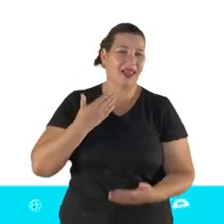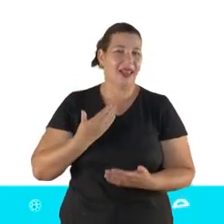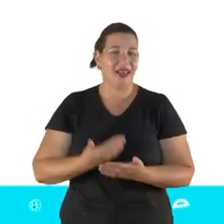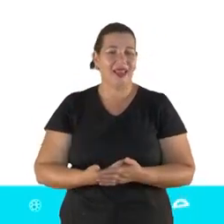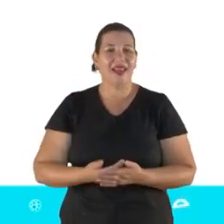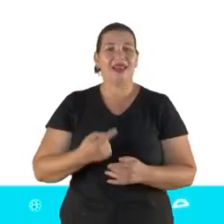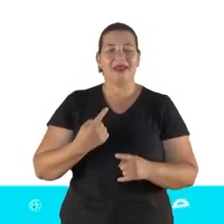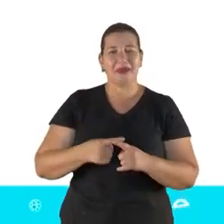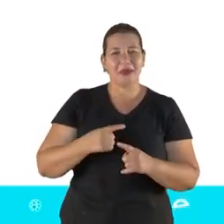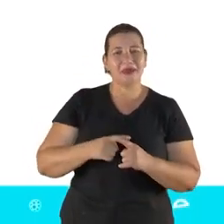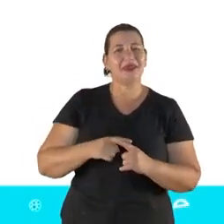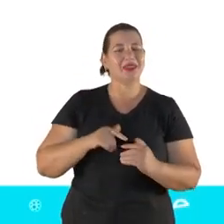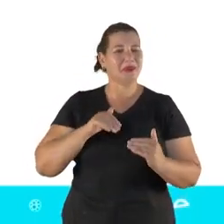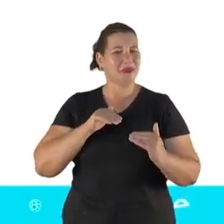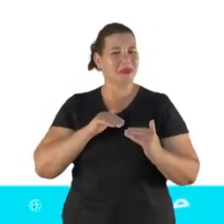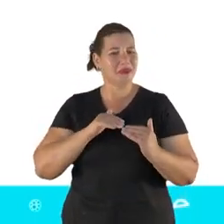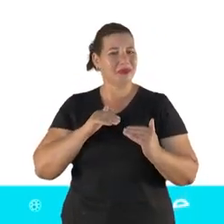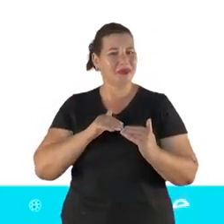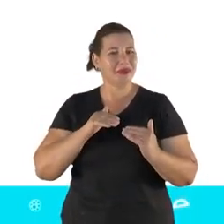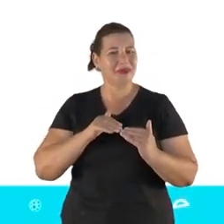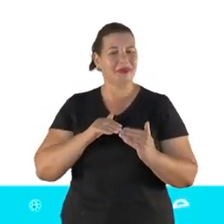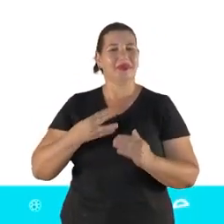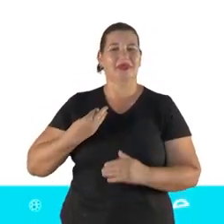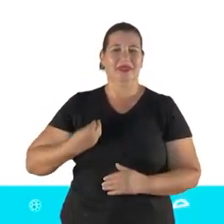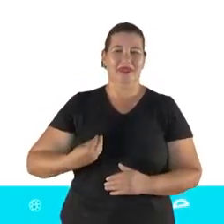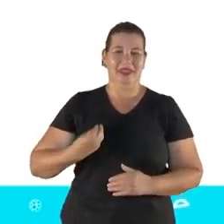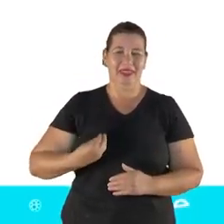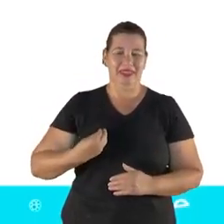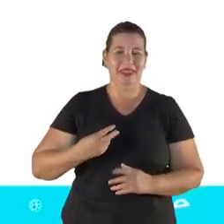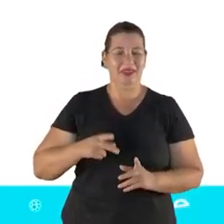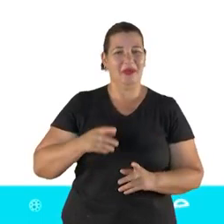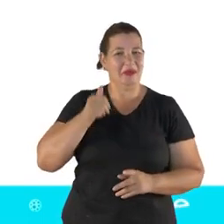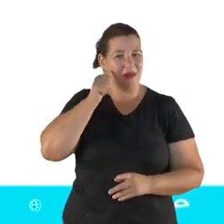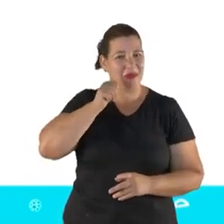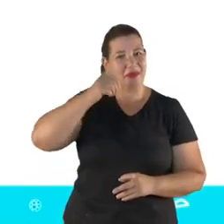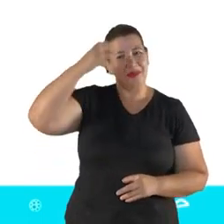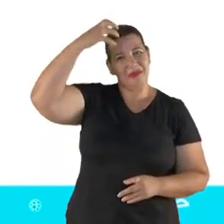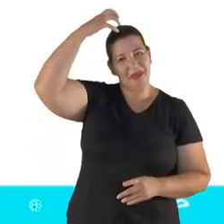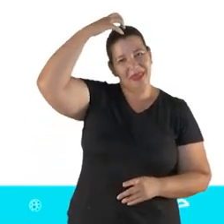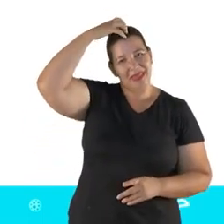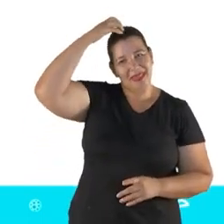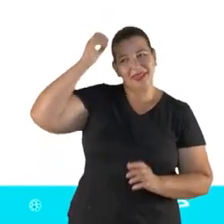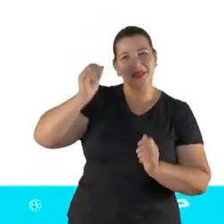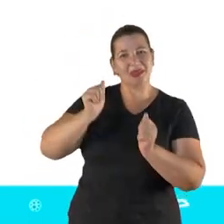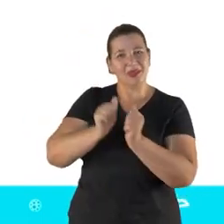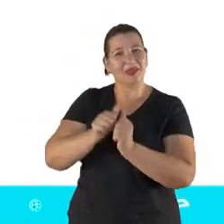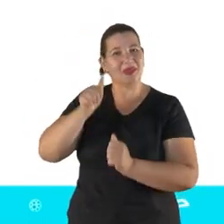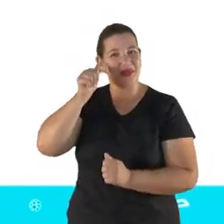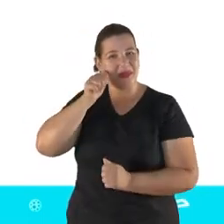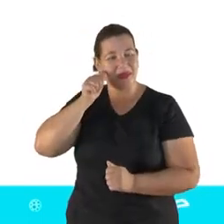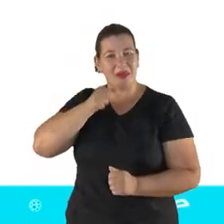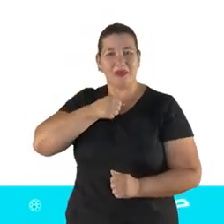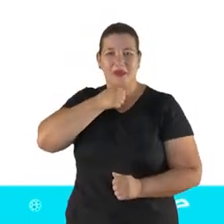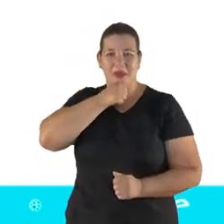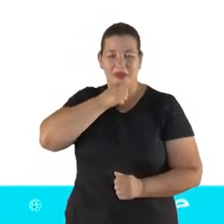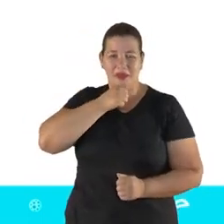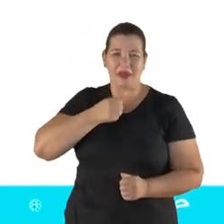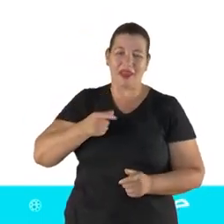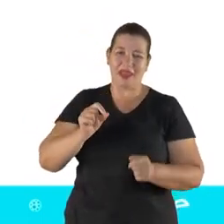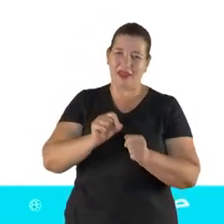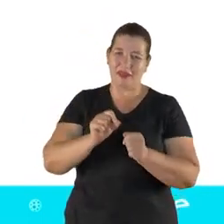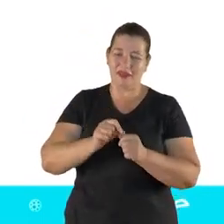encantadas, porque se viram nas próprias princesas, bem ali pela vovó